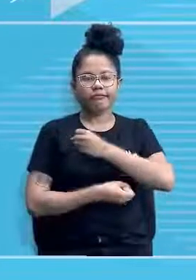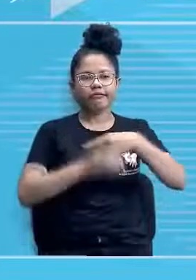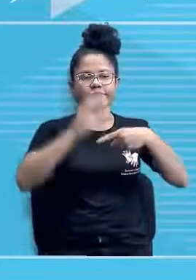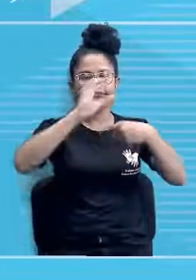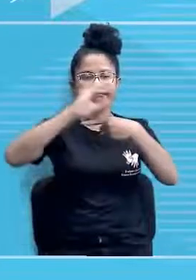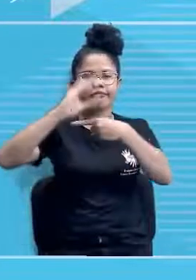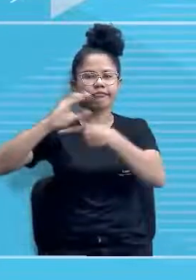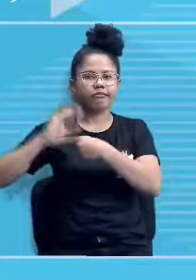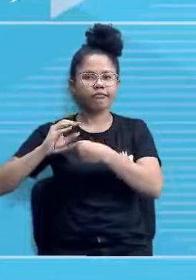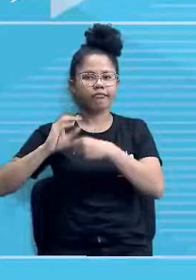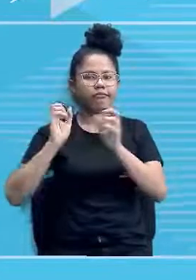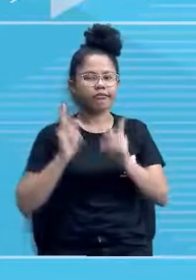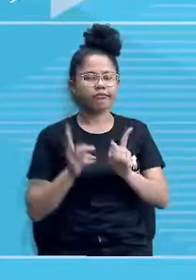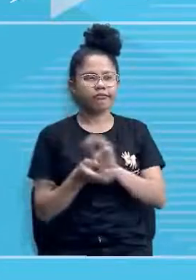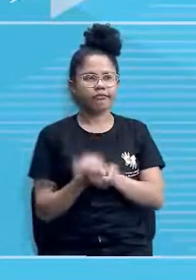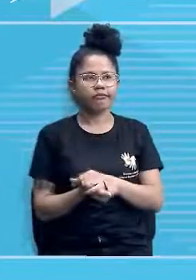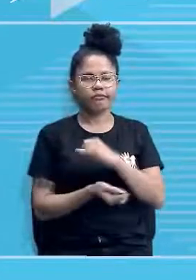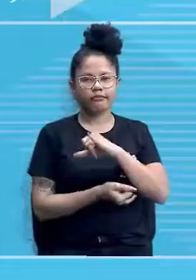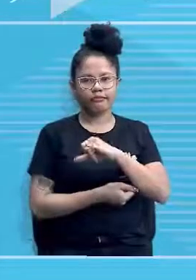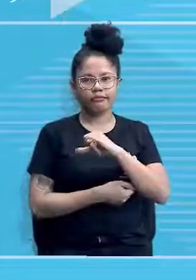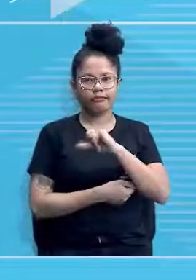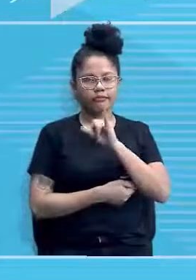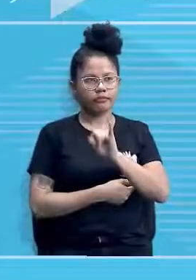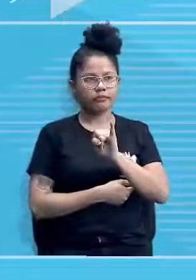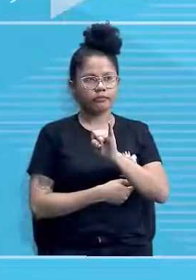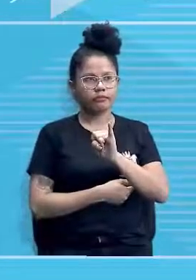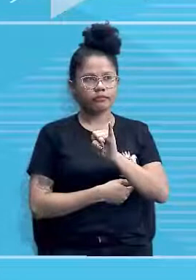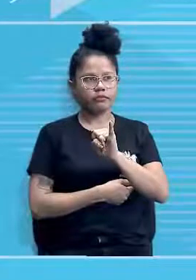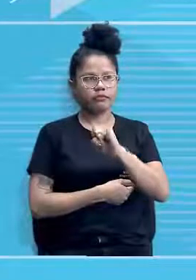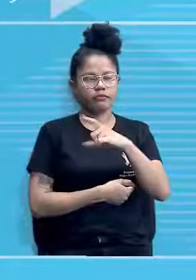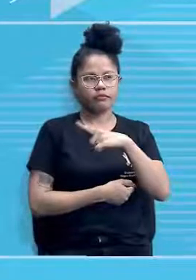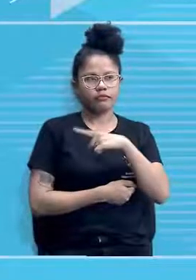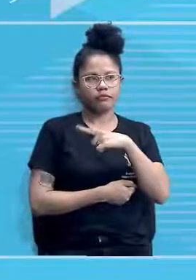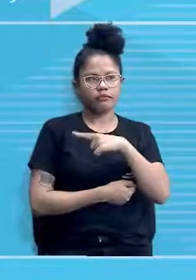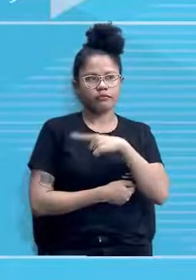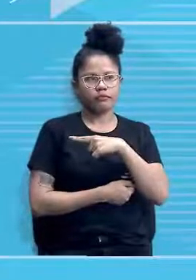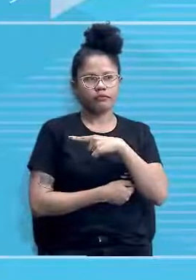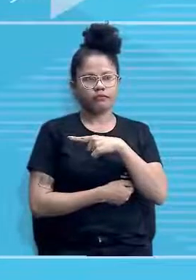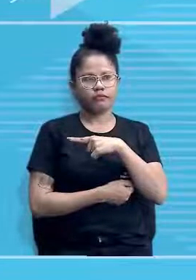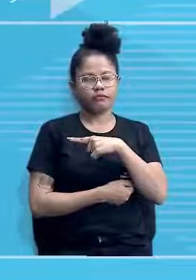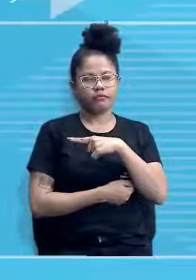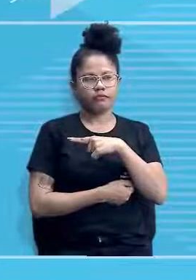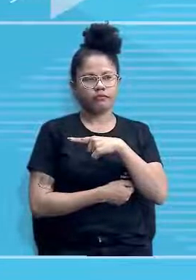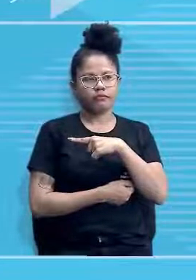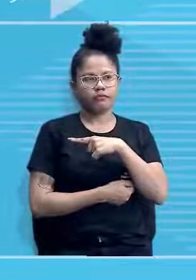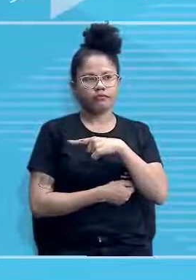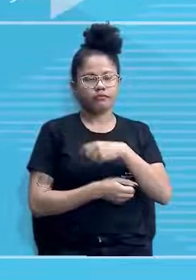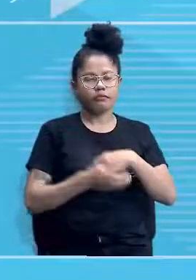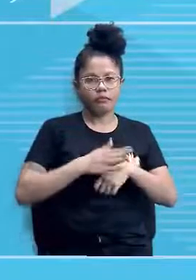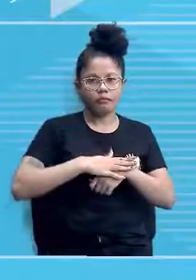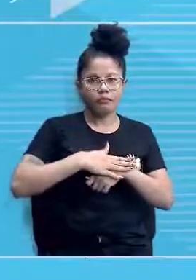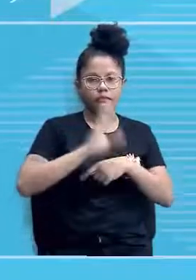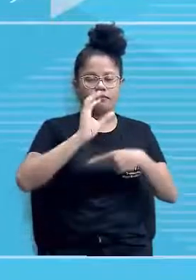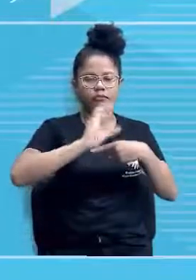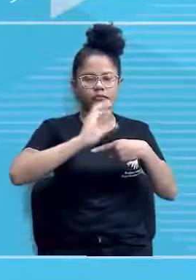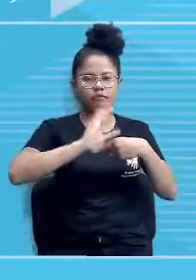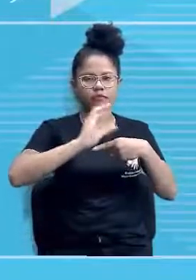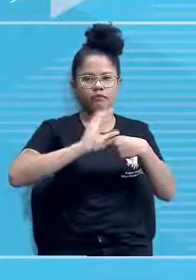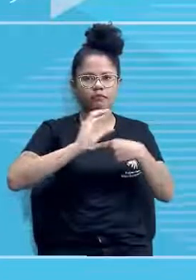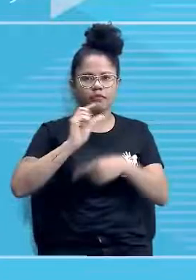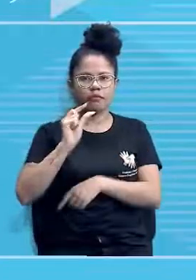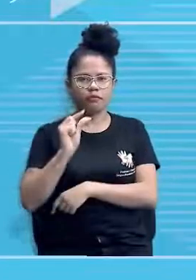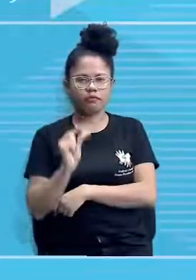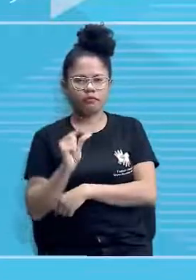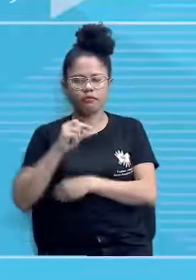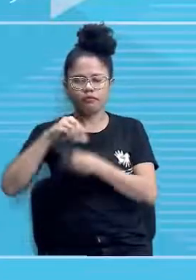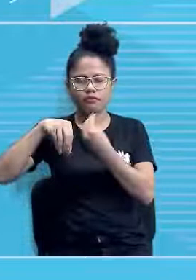garbosos certo quem tem mais carbonos eh menos para nível quanto maior for o número de carbonos menor vai